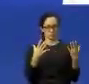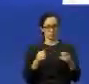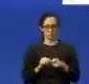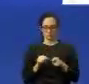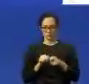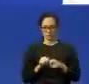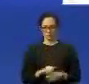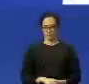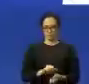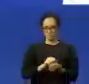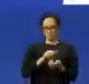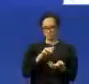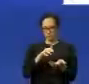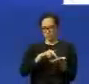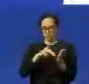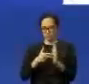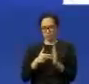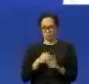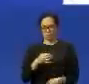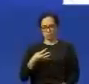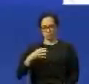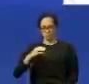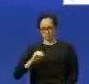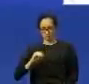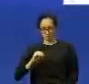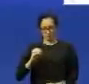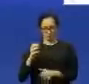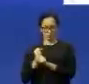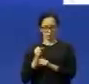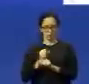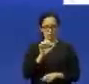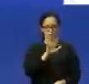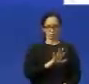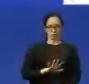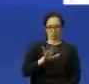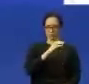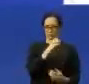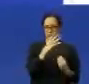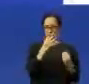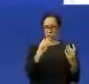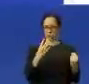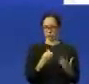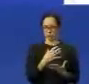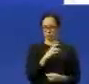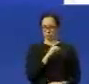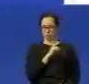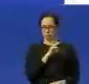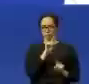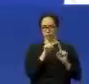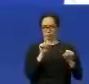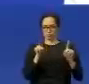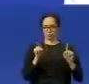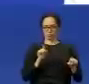número 40, no canto inferior direito, é o total de minas no tabuleiro, tá? Cujas posições foram escolhidas ao acaso, de forma